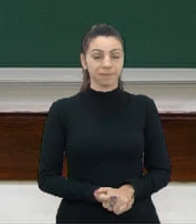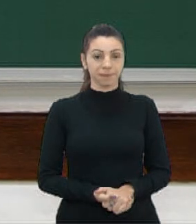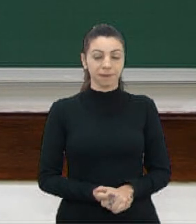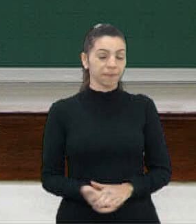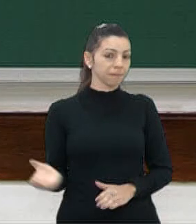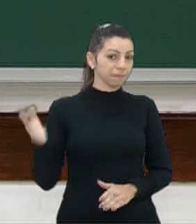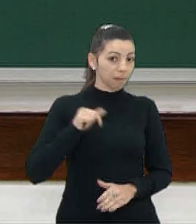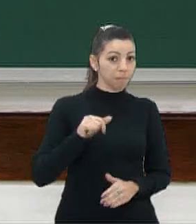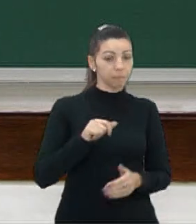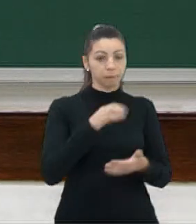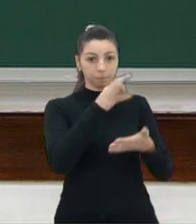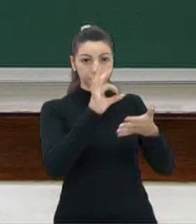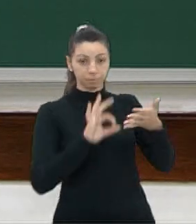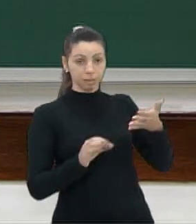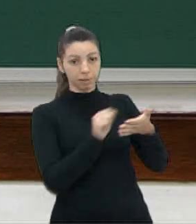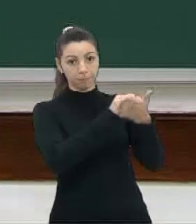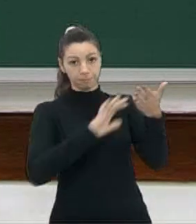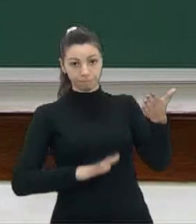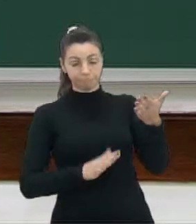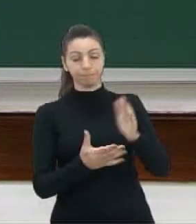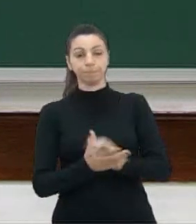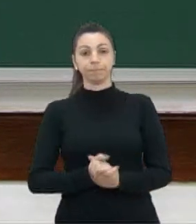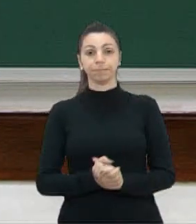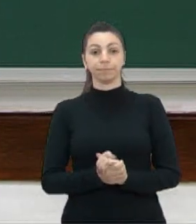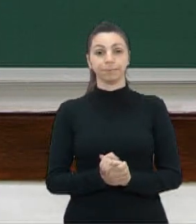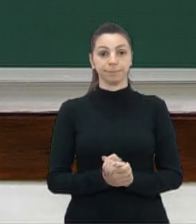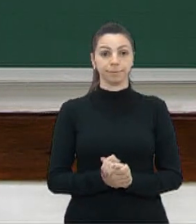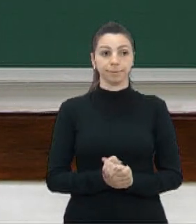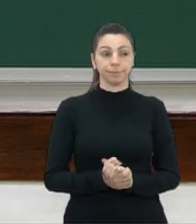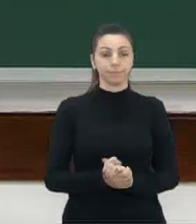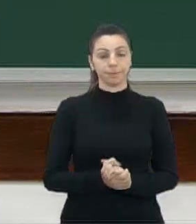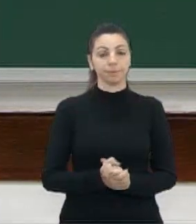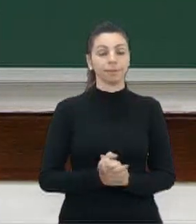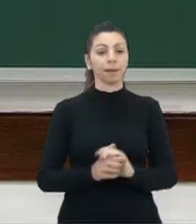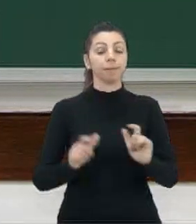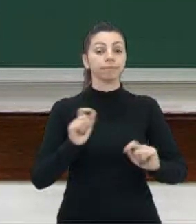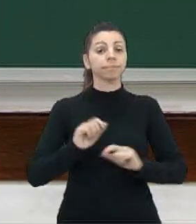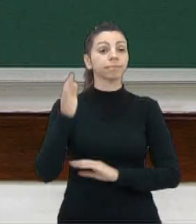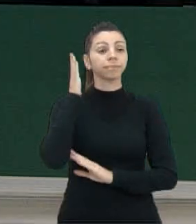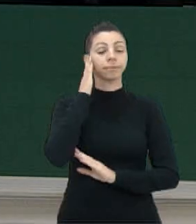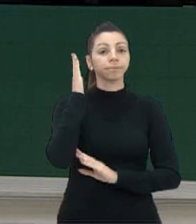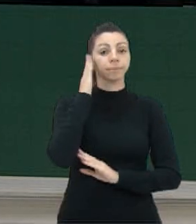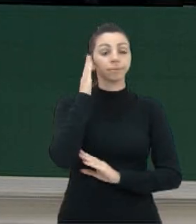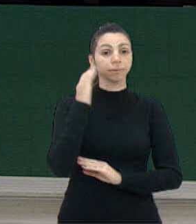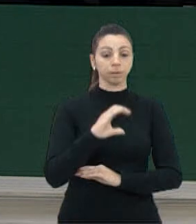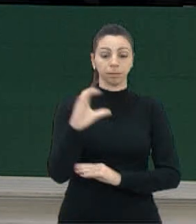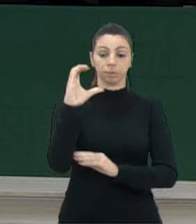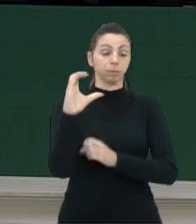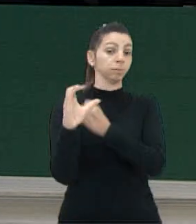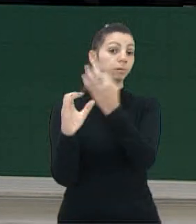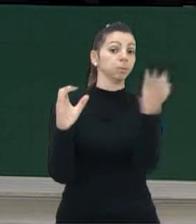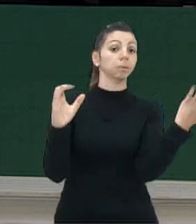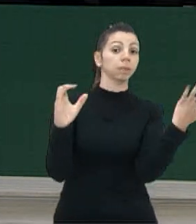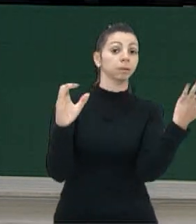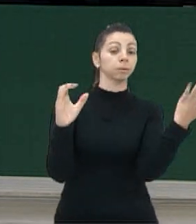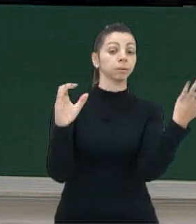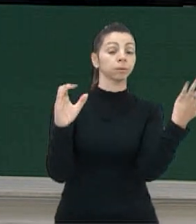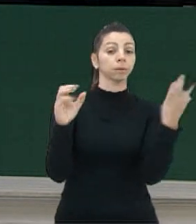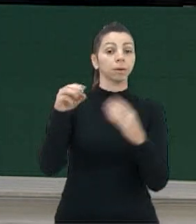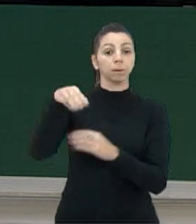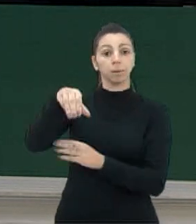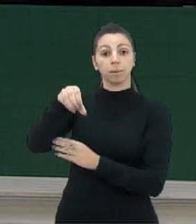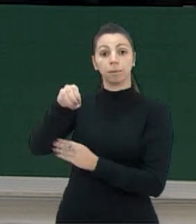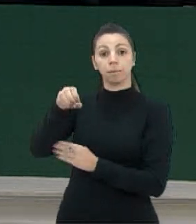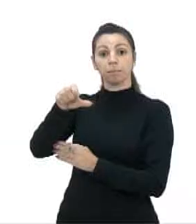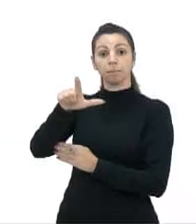Vamos lá então corrigir o nosso exercício. Então olha só, a gente precisa saber qual é a quantidade de carbono em mols para reagir com 6 mols